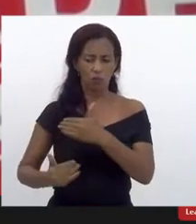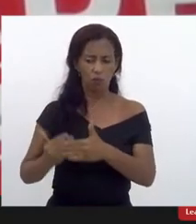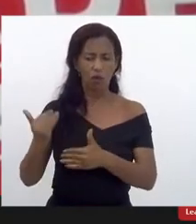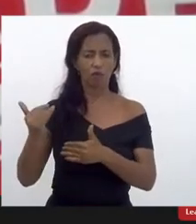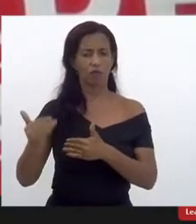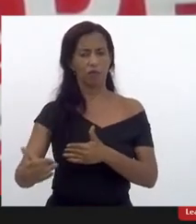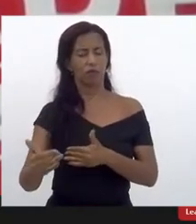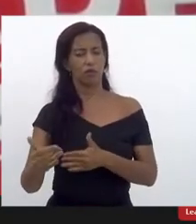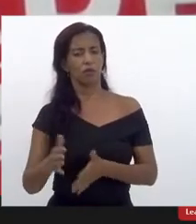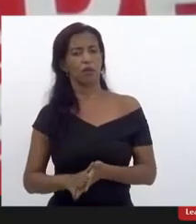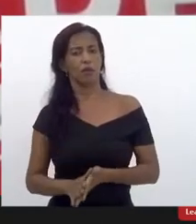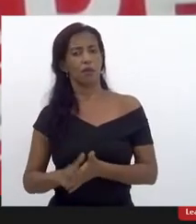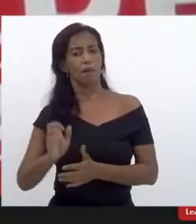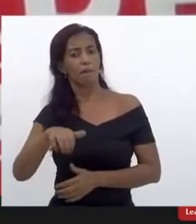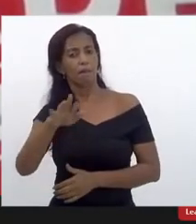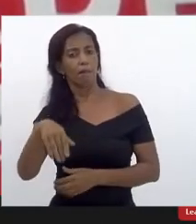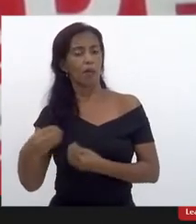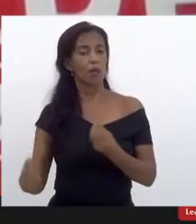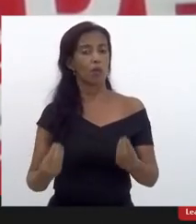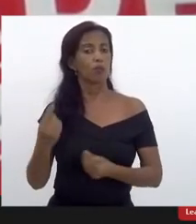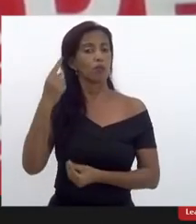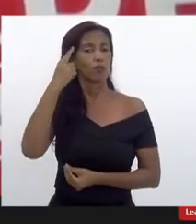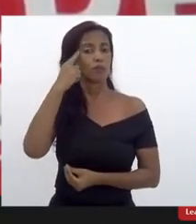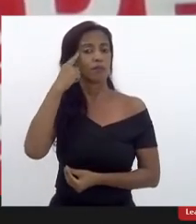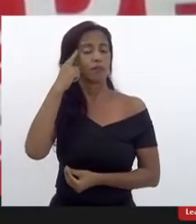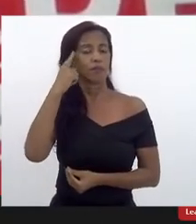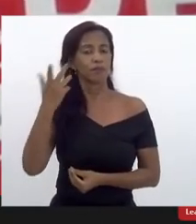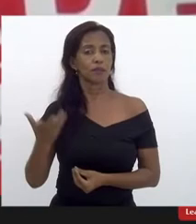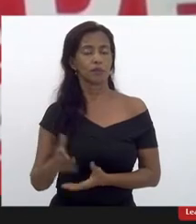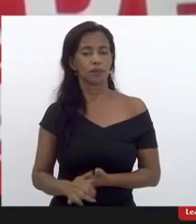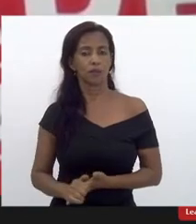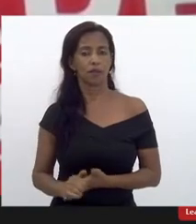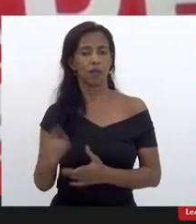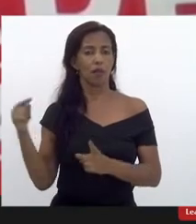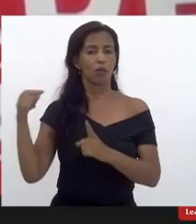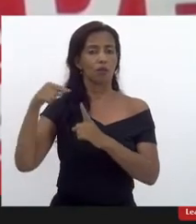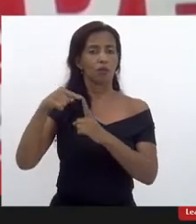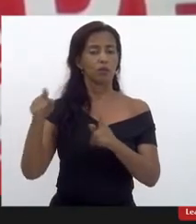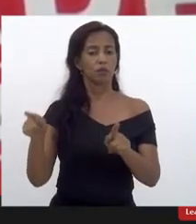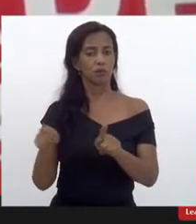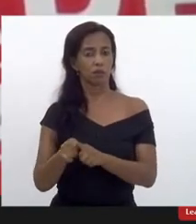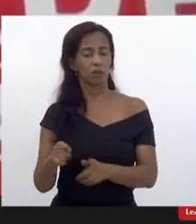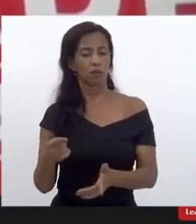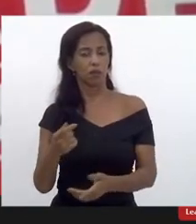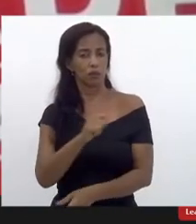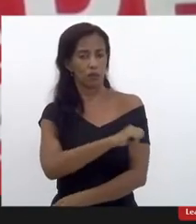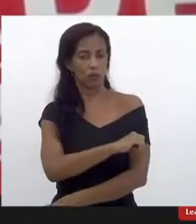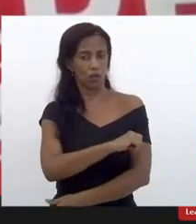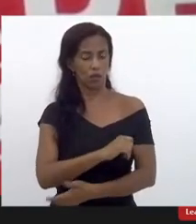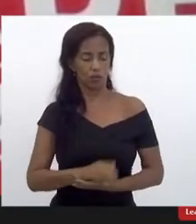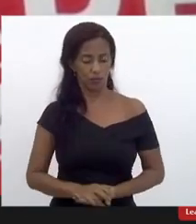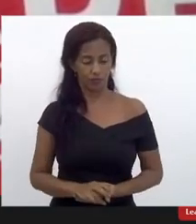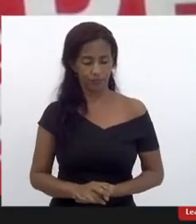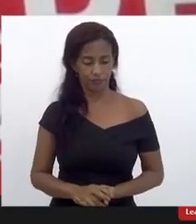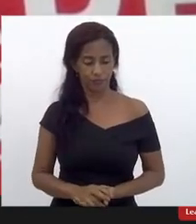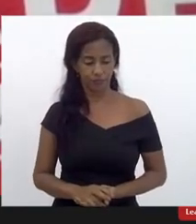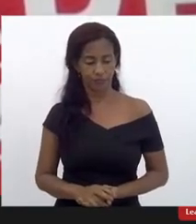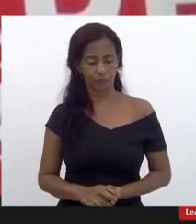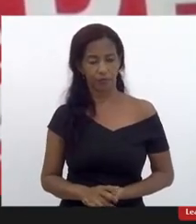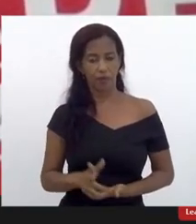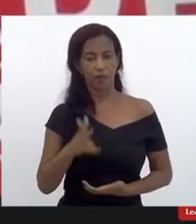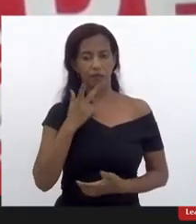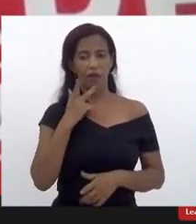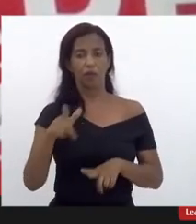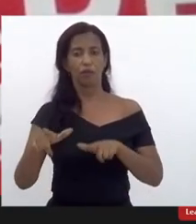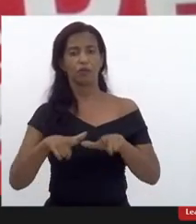nessa perspectiva, bem como a gente tinha que pensar como alcançar também os estudantes. Né? Cito aqui um